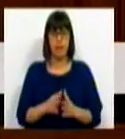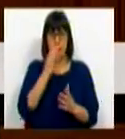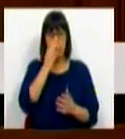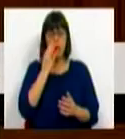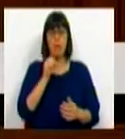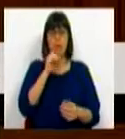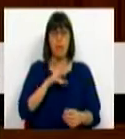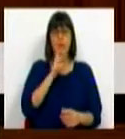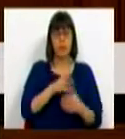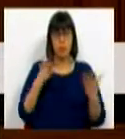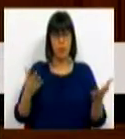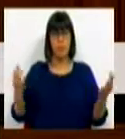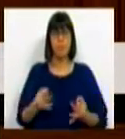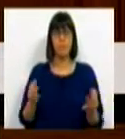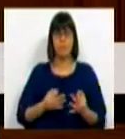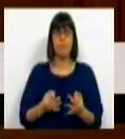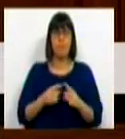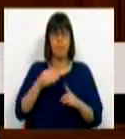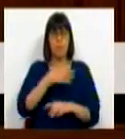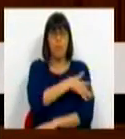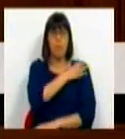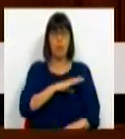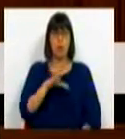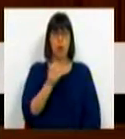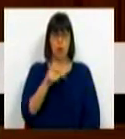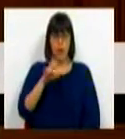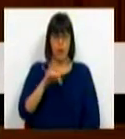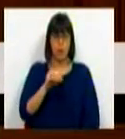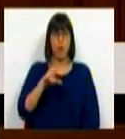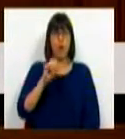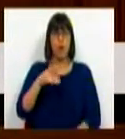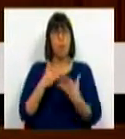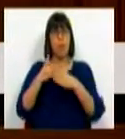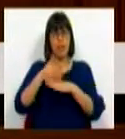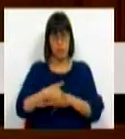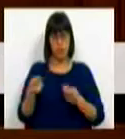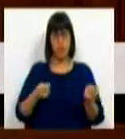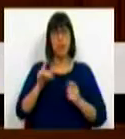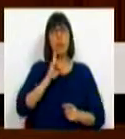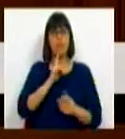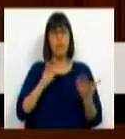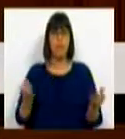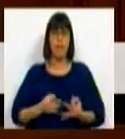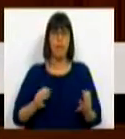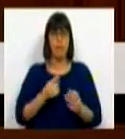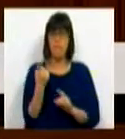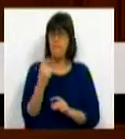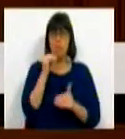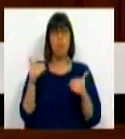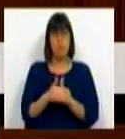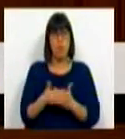O que eu posso responder é, obviamente, o comendador Horácio Roque tinha uma intervenção na gestão relevante e, obviamente, a sua